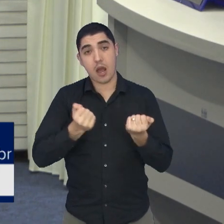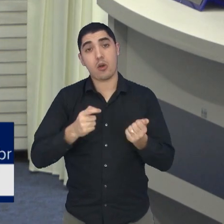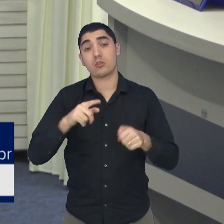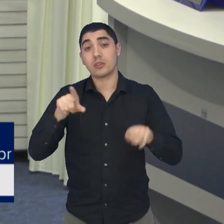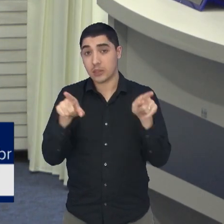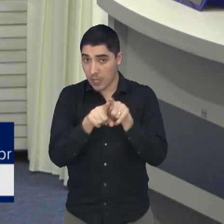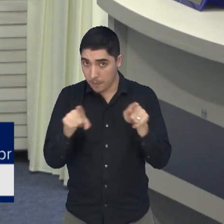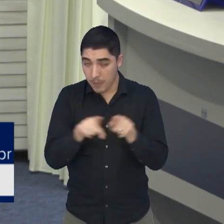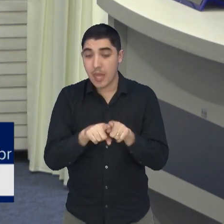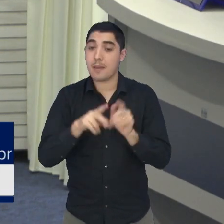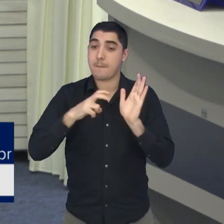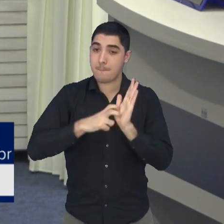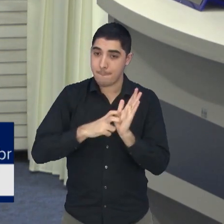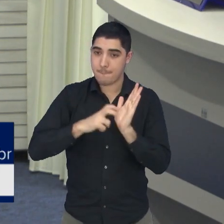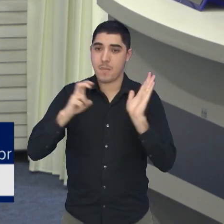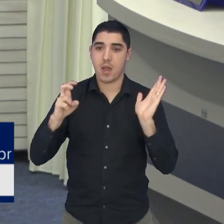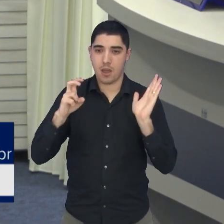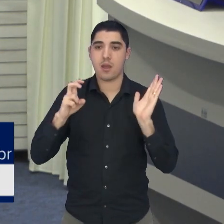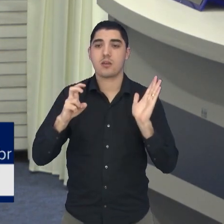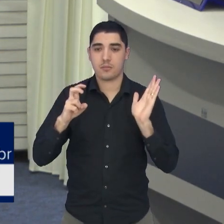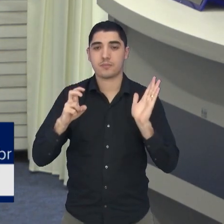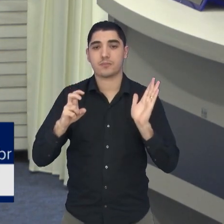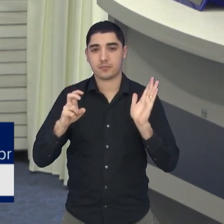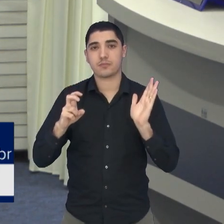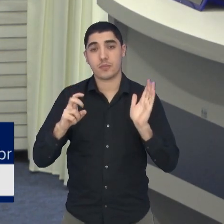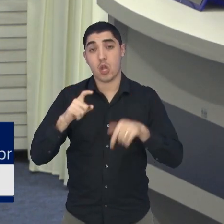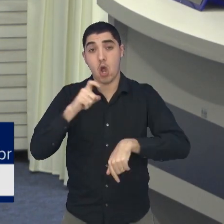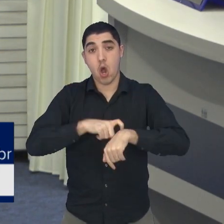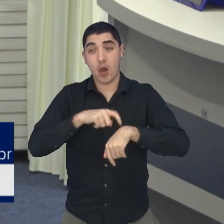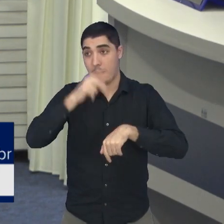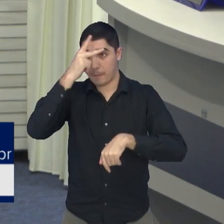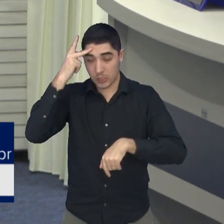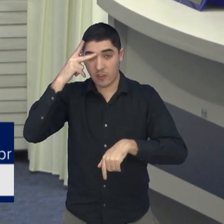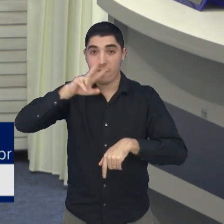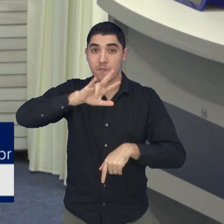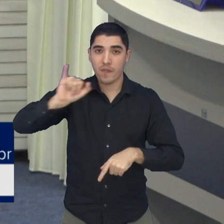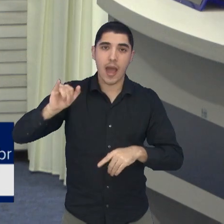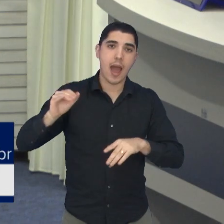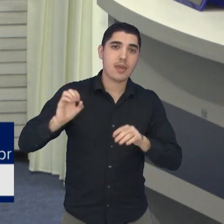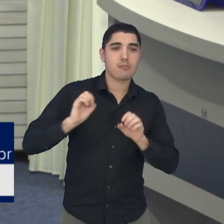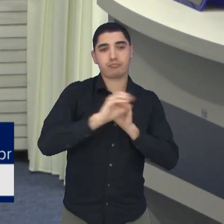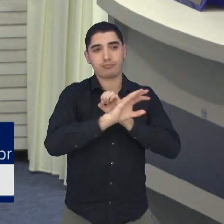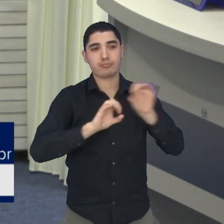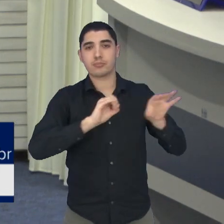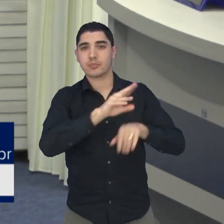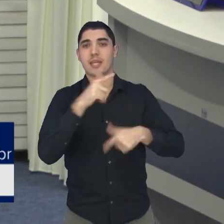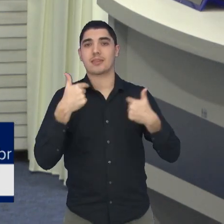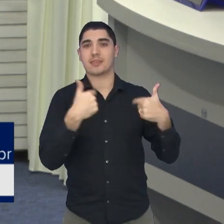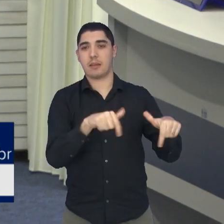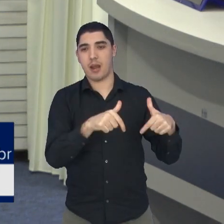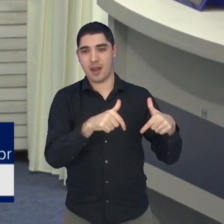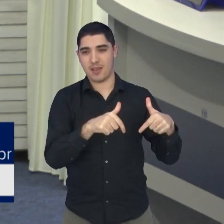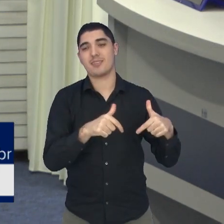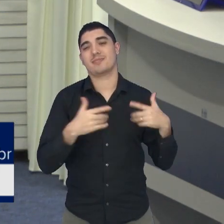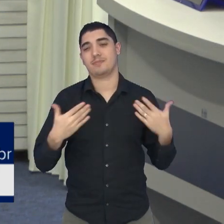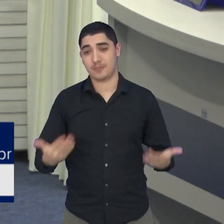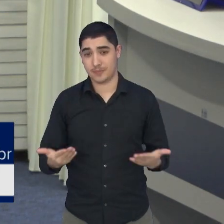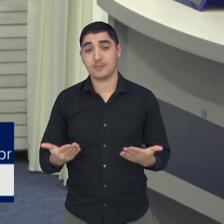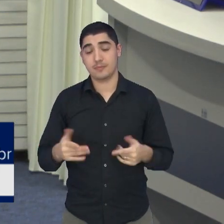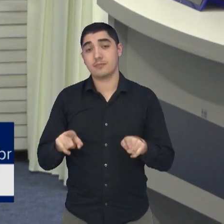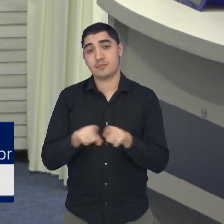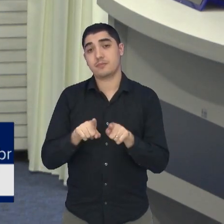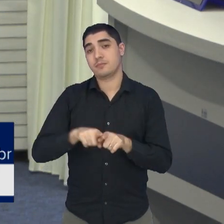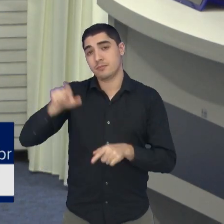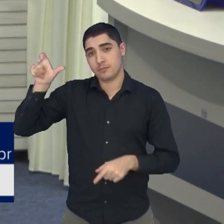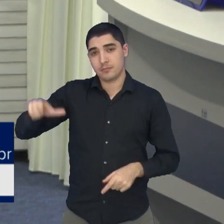manhã. E então eu pedi para a Secretaria de Mobilidade, através do secretário Graucio e o prefeito